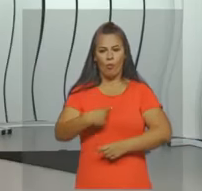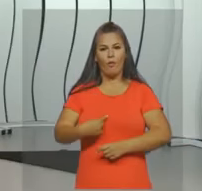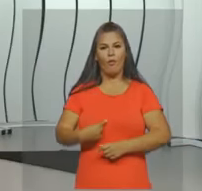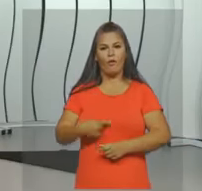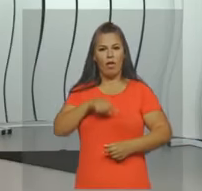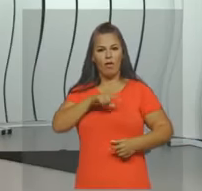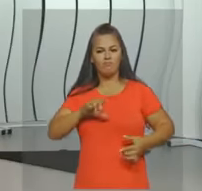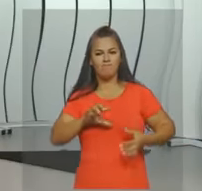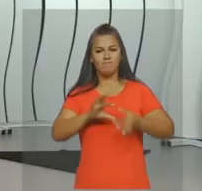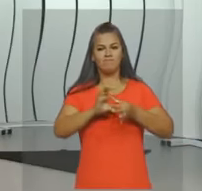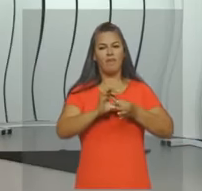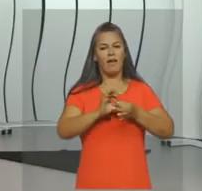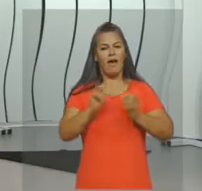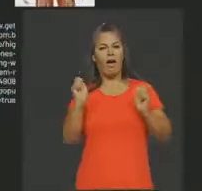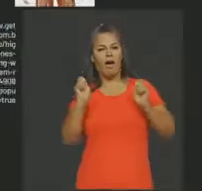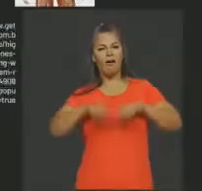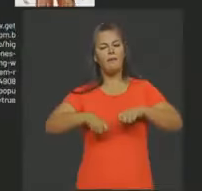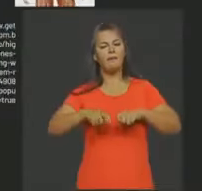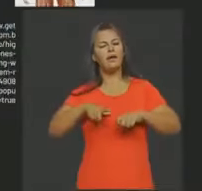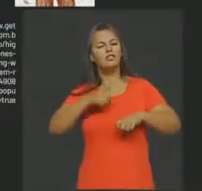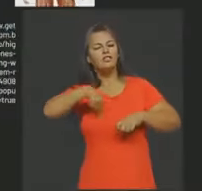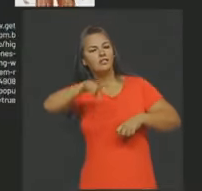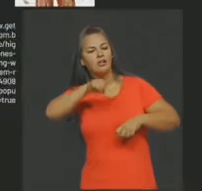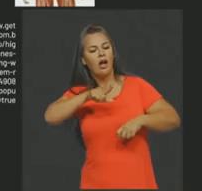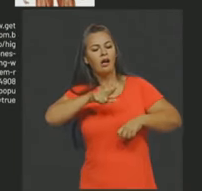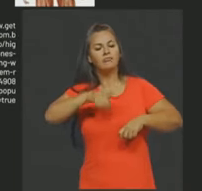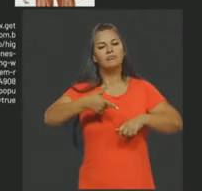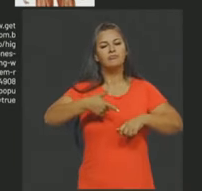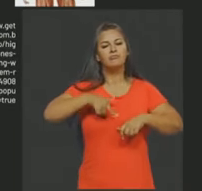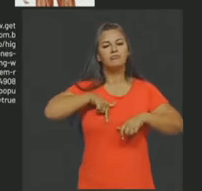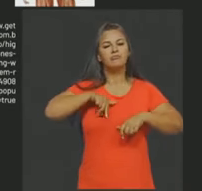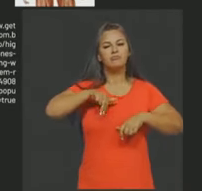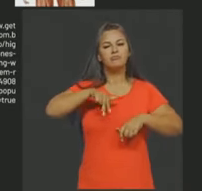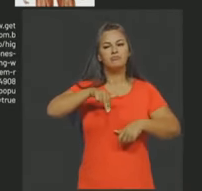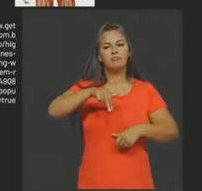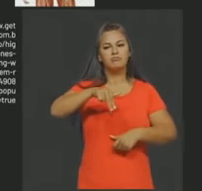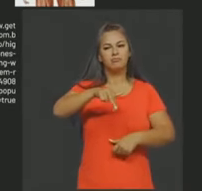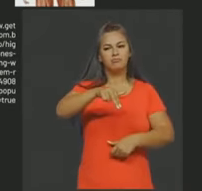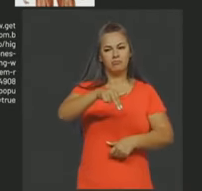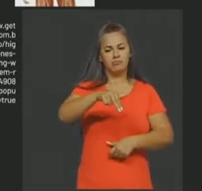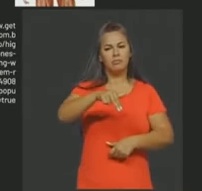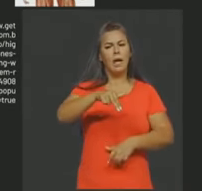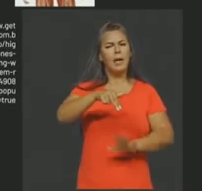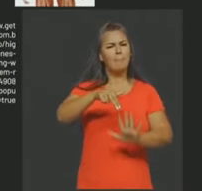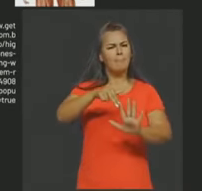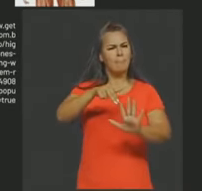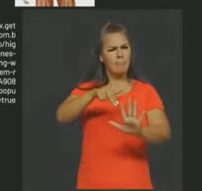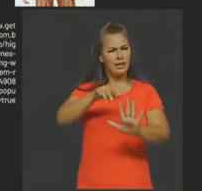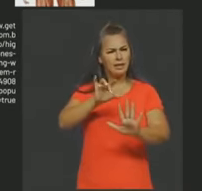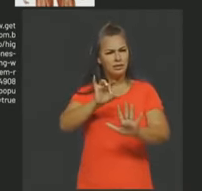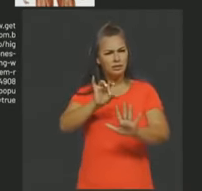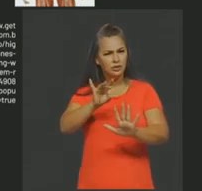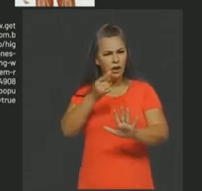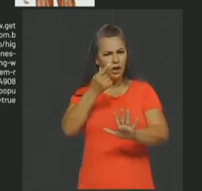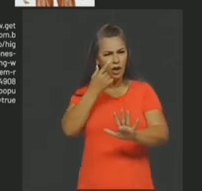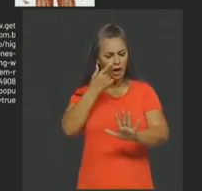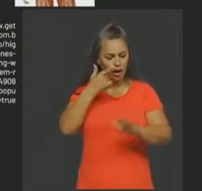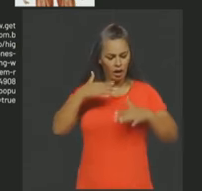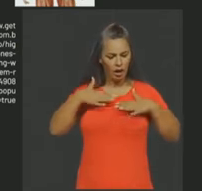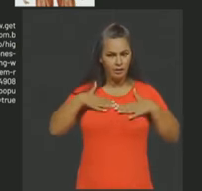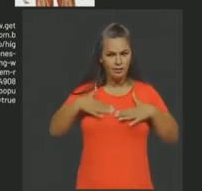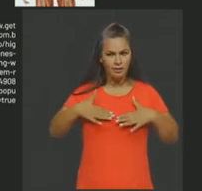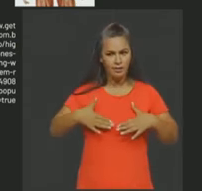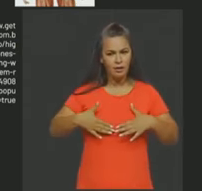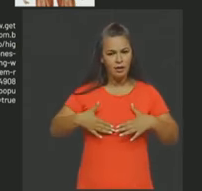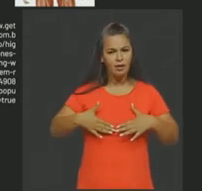nossos membros, né? Mas além dos movimentos corporais, os músculos também,